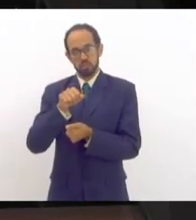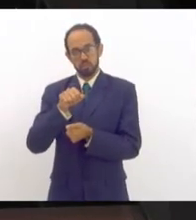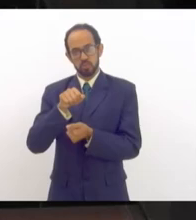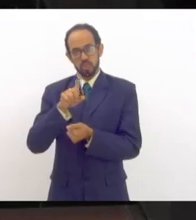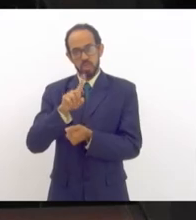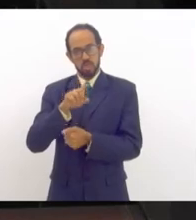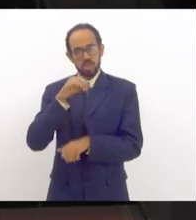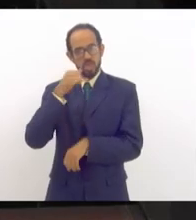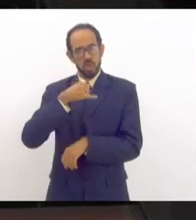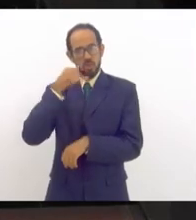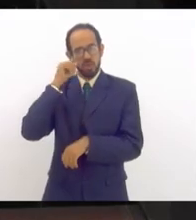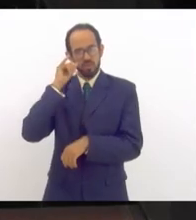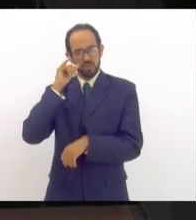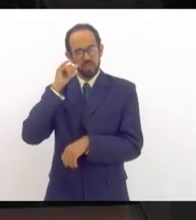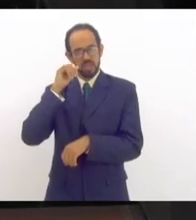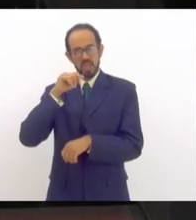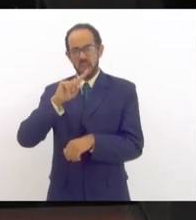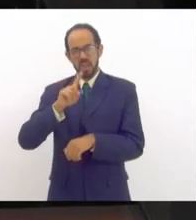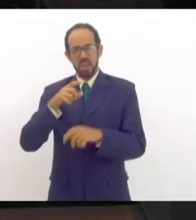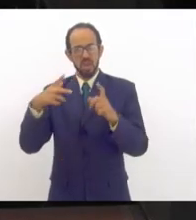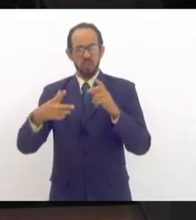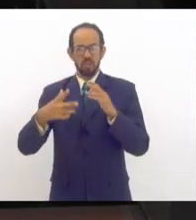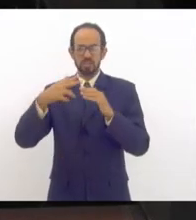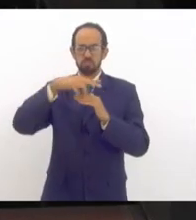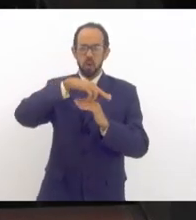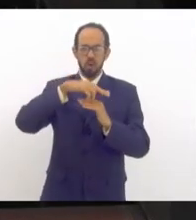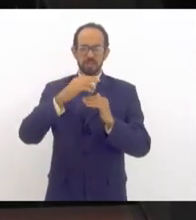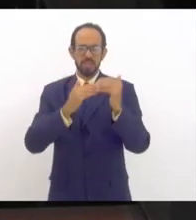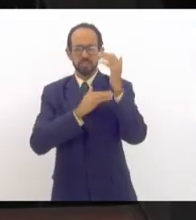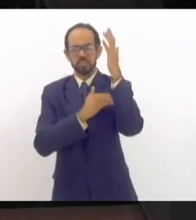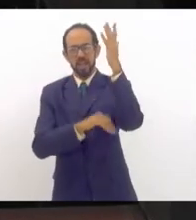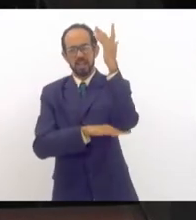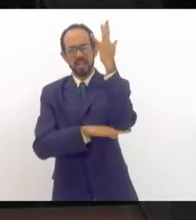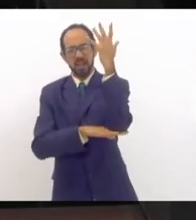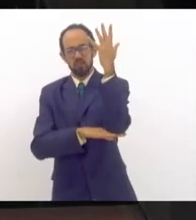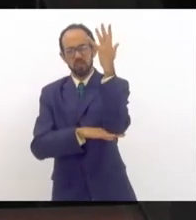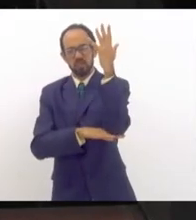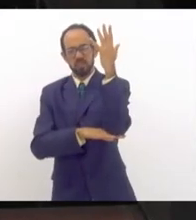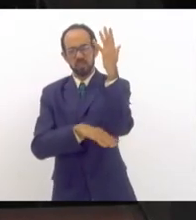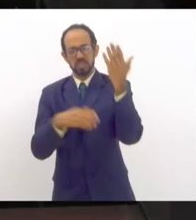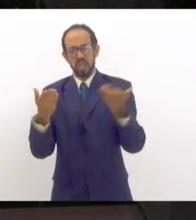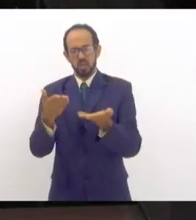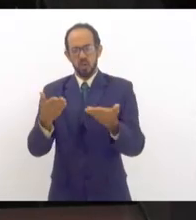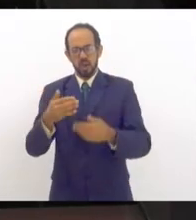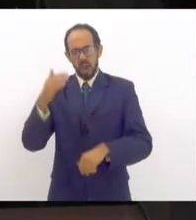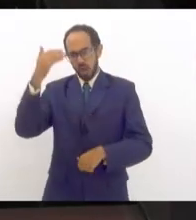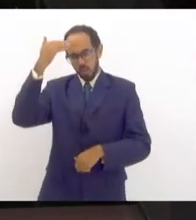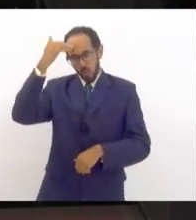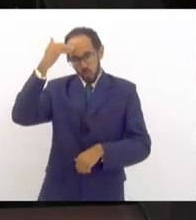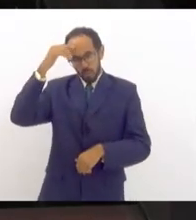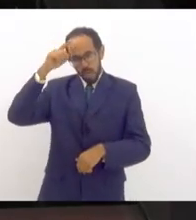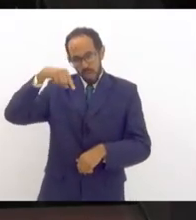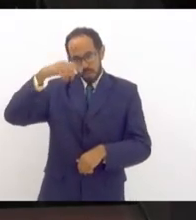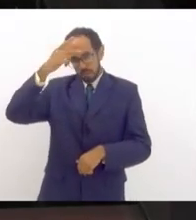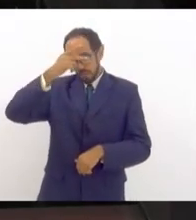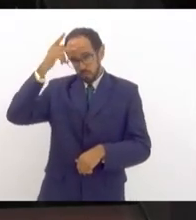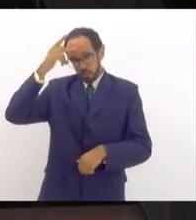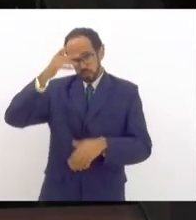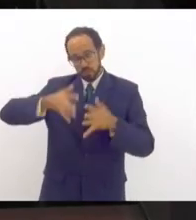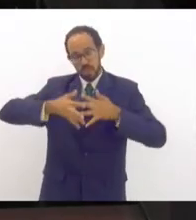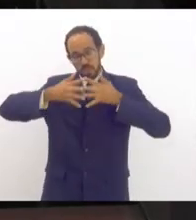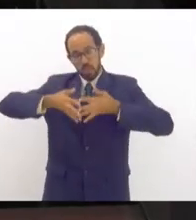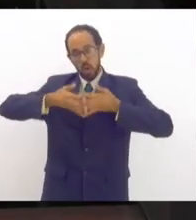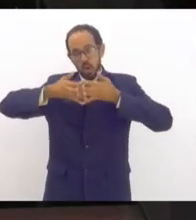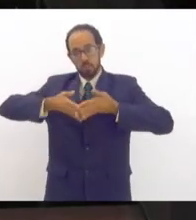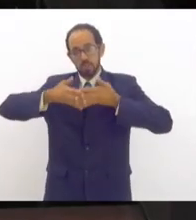prevenção de fazer poda enfim ação e agora vem dizer que a culpa de deixar 72 horas pessoas de Petrópolis mas é